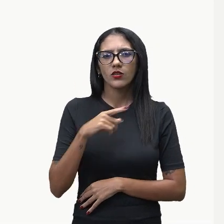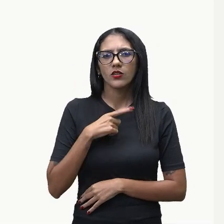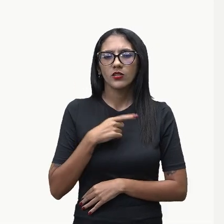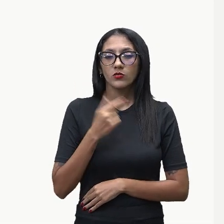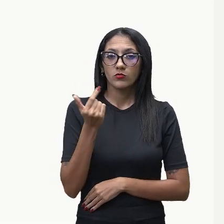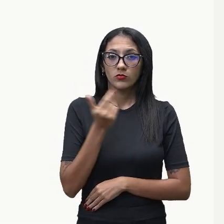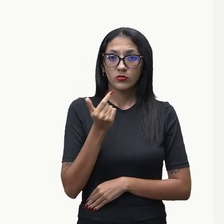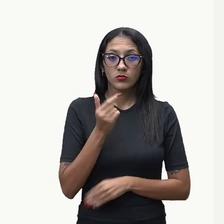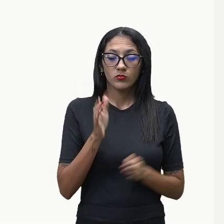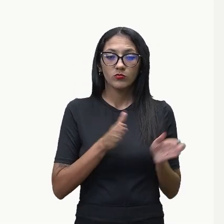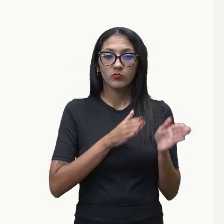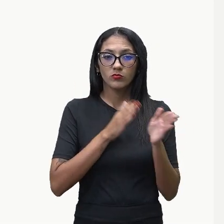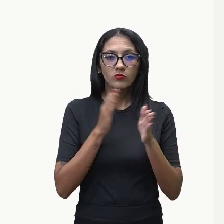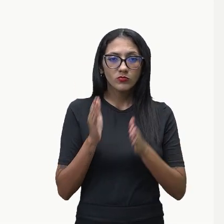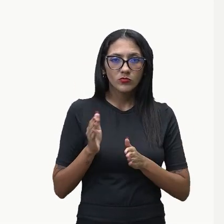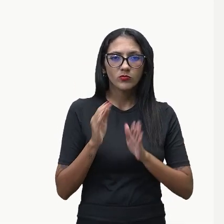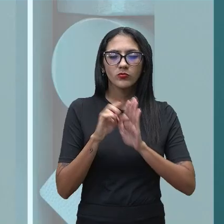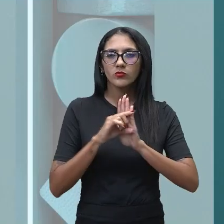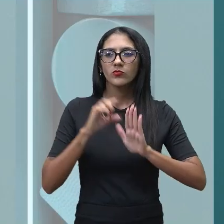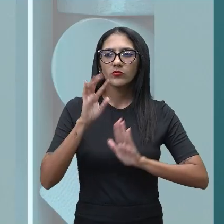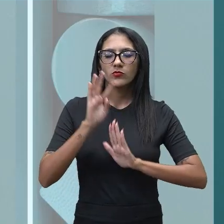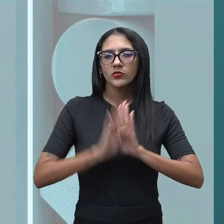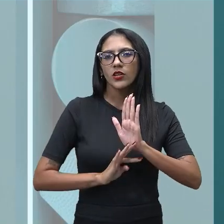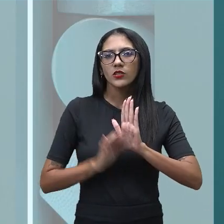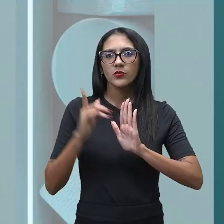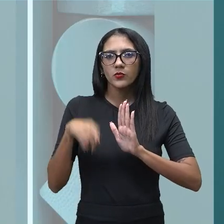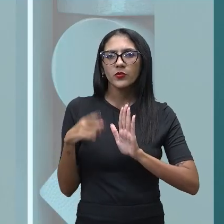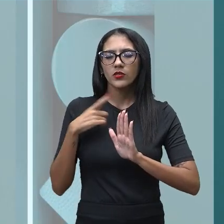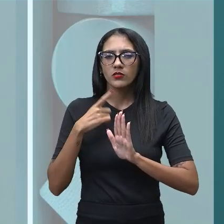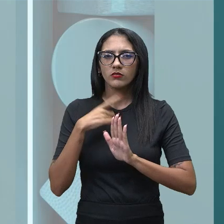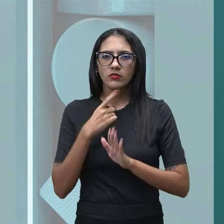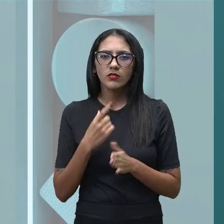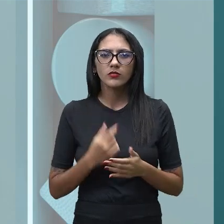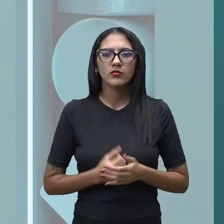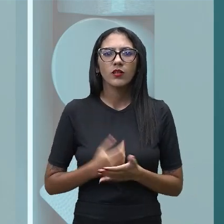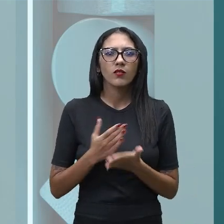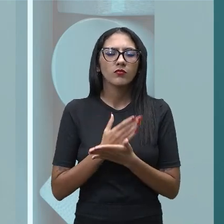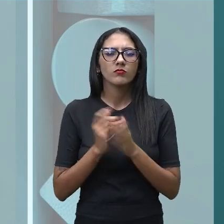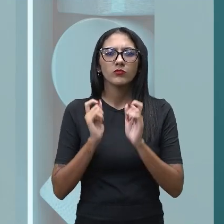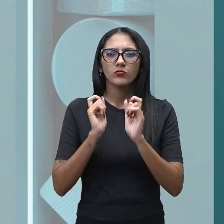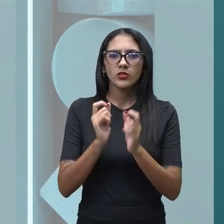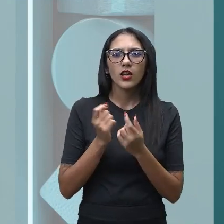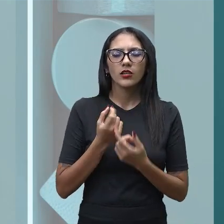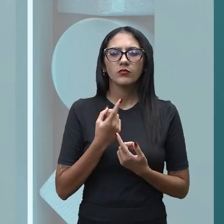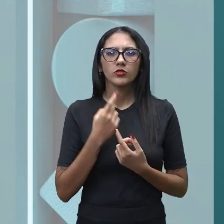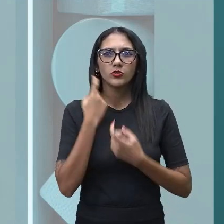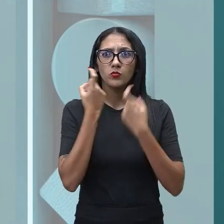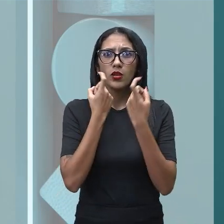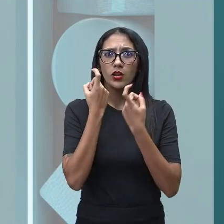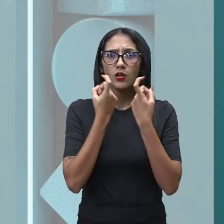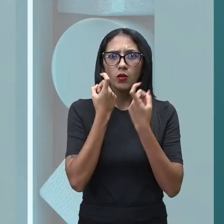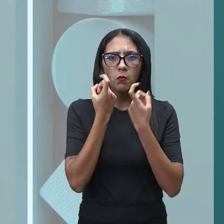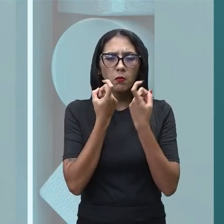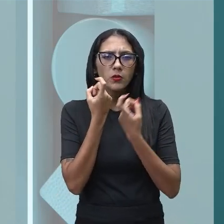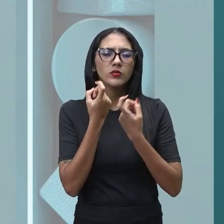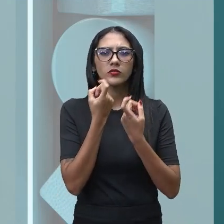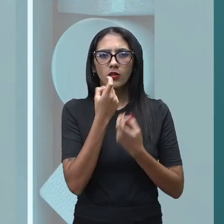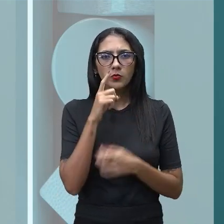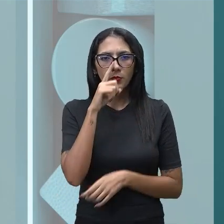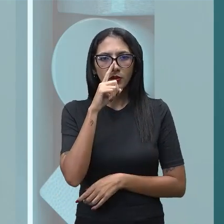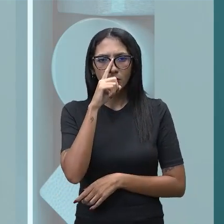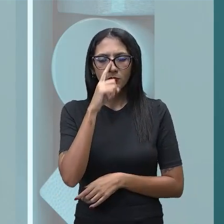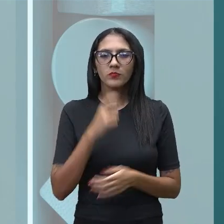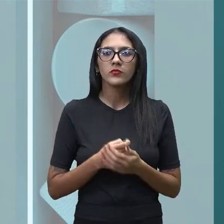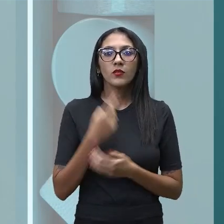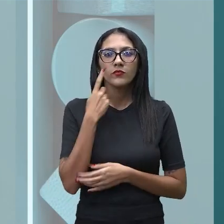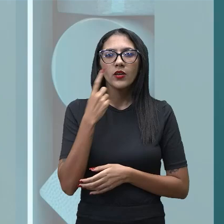canto, canto de número 2, observe que nós temos exatamente um momento ali de tensão e de conflito. Perceba que nós temos forças da natureza,